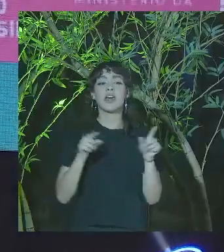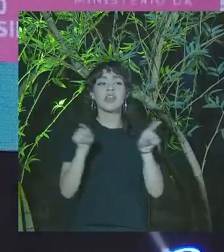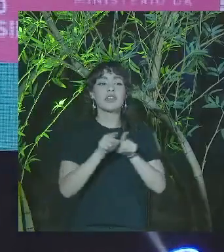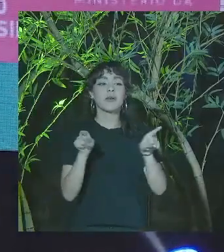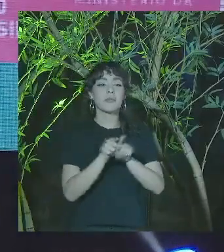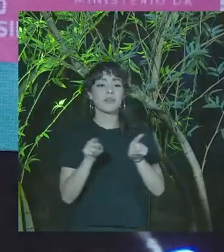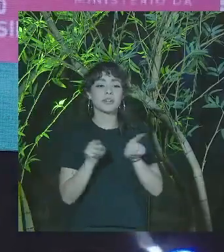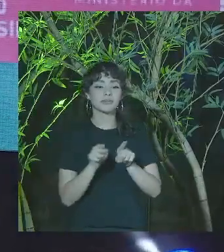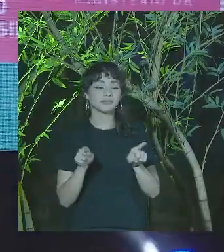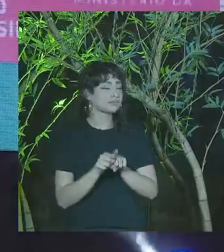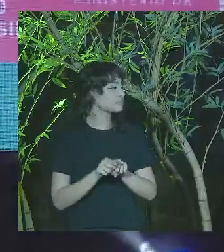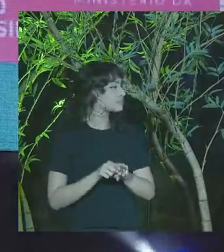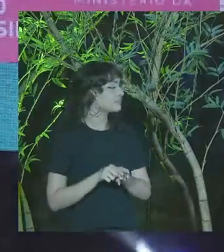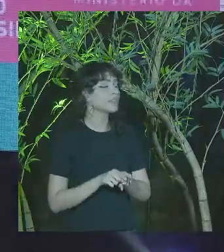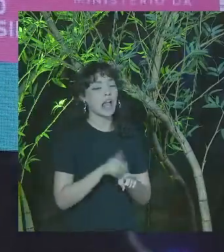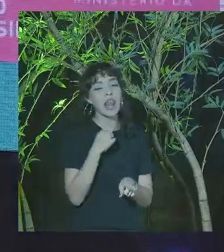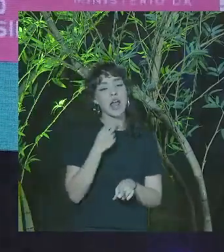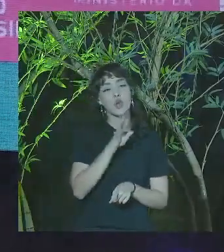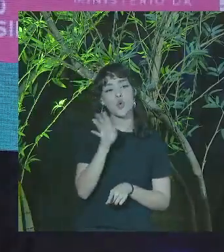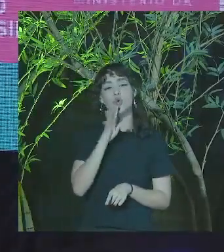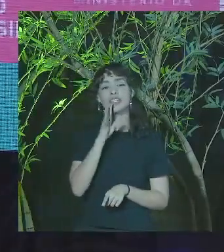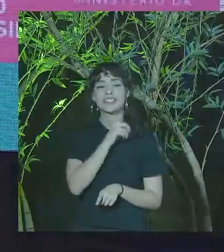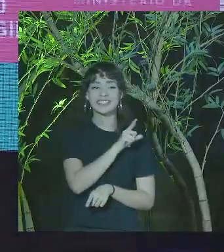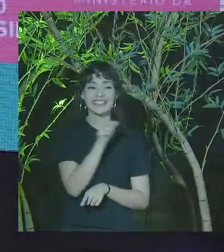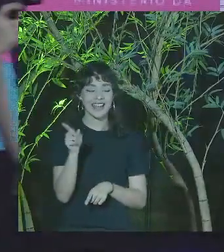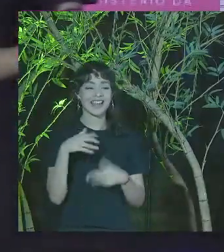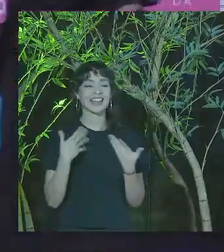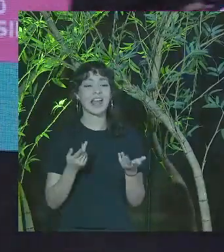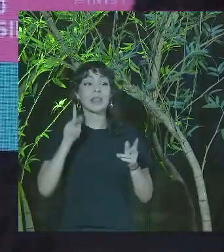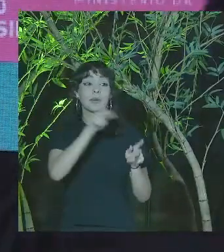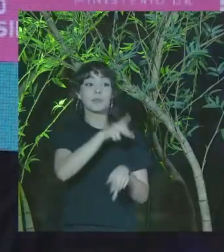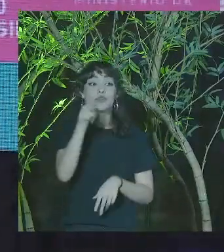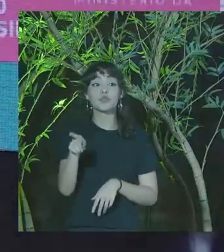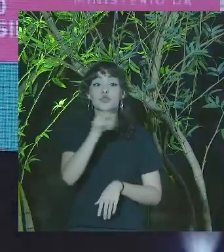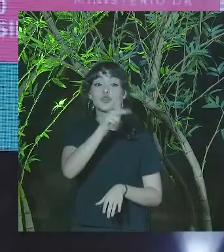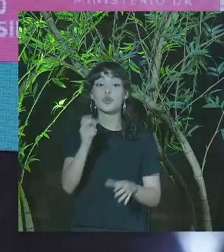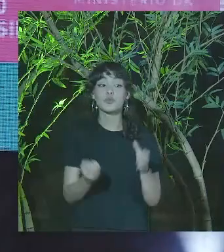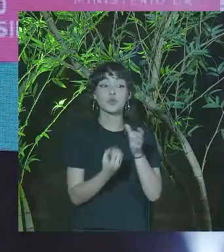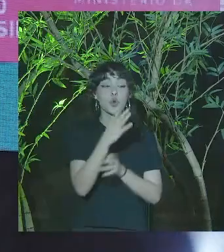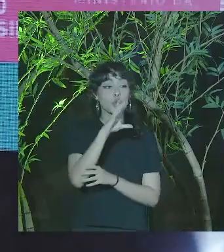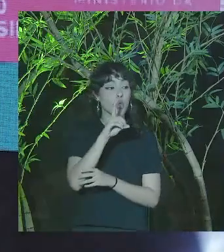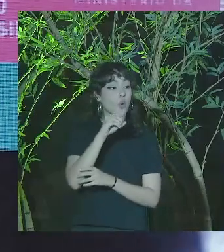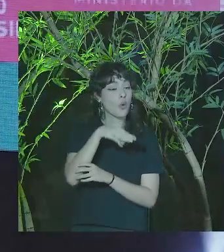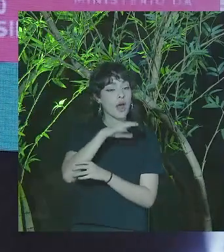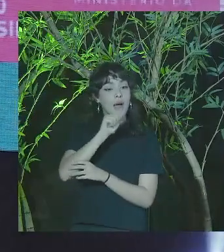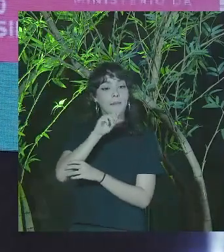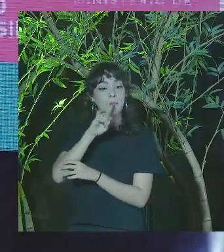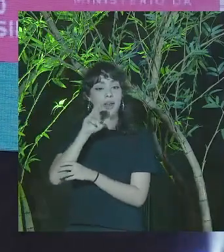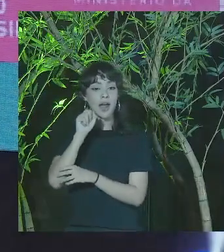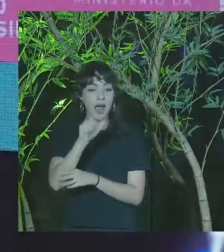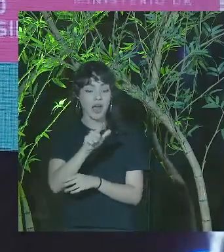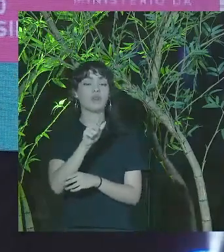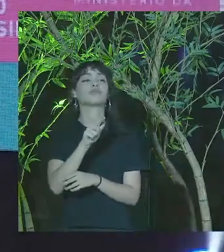da ThoughtWorks, foi lá que eu conheci ela, que ela arrasa mesmo. Ela é professora da Fundação Dom Cabral, ela é colunista